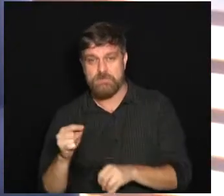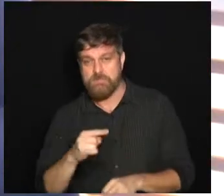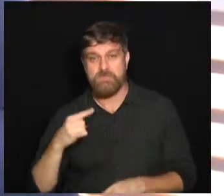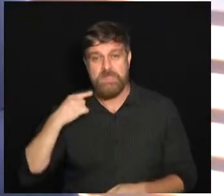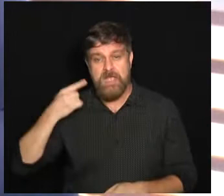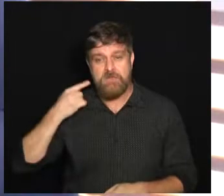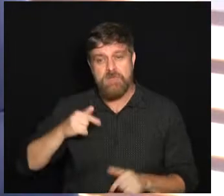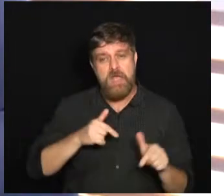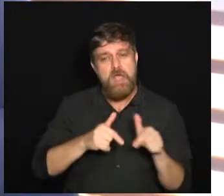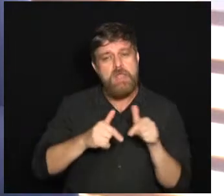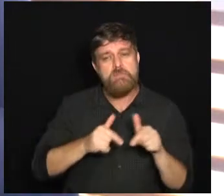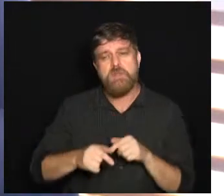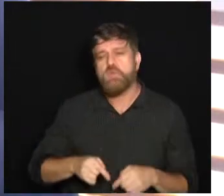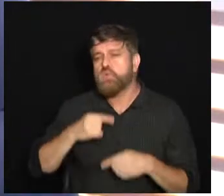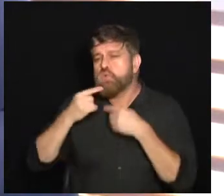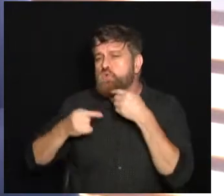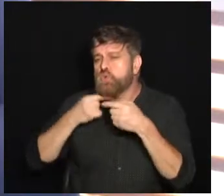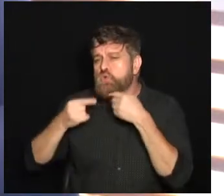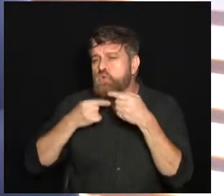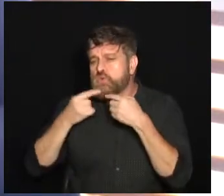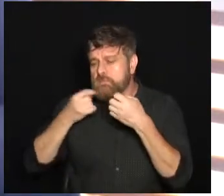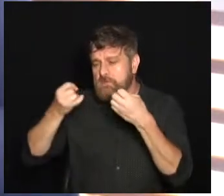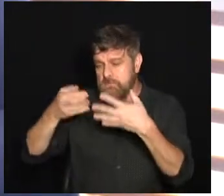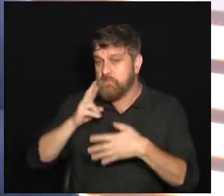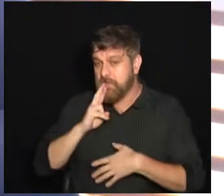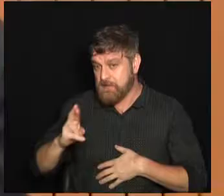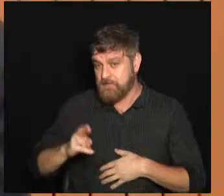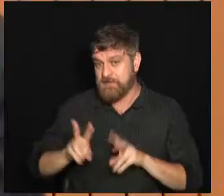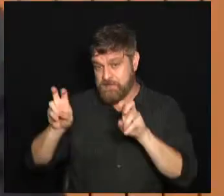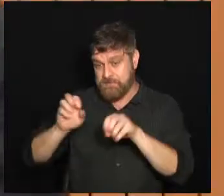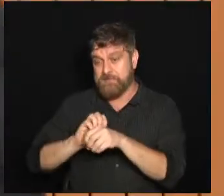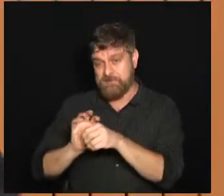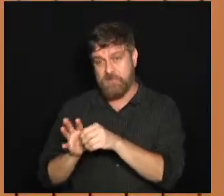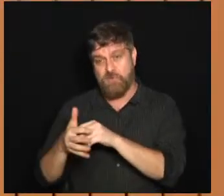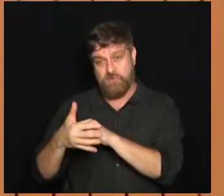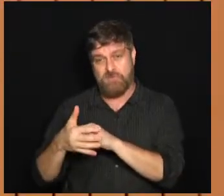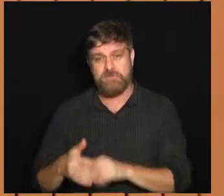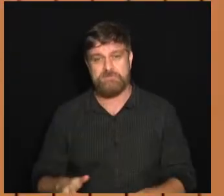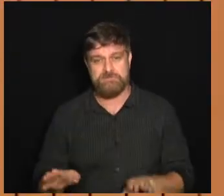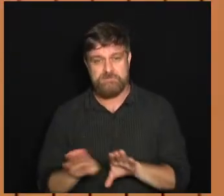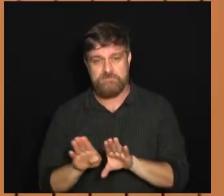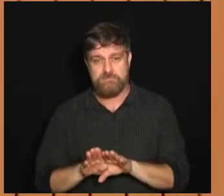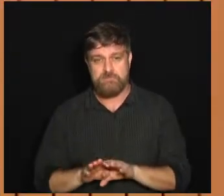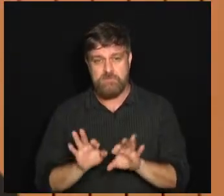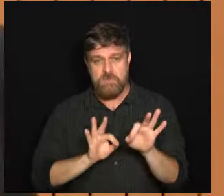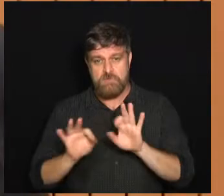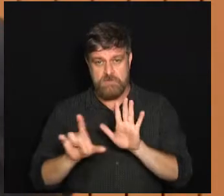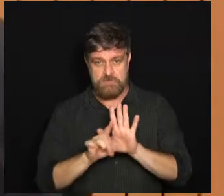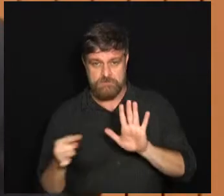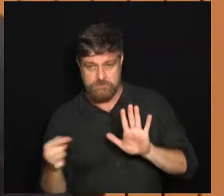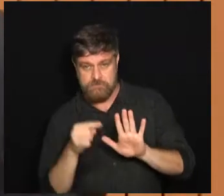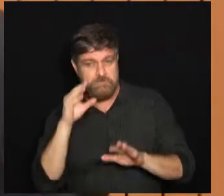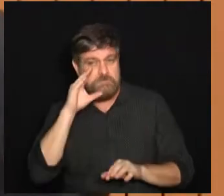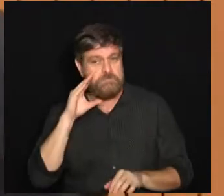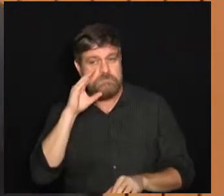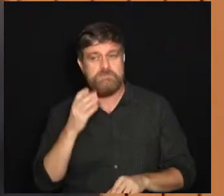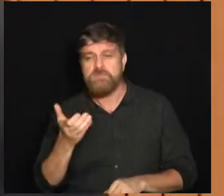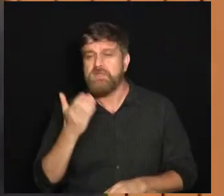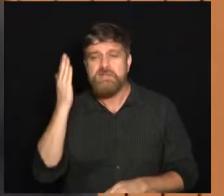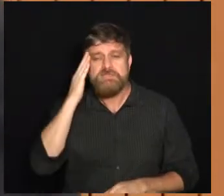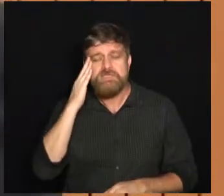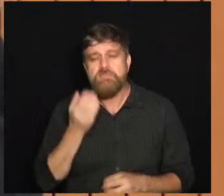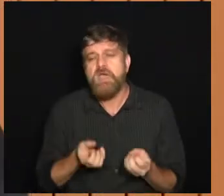esclarece dúvidas dos trabalhadores em relação à pandemia. Projeto de lei do vereador Luiz Cirilo quer o acesso